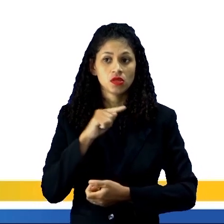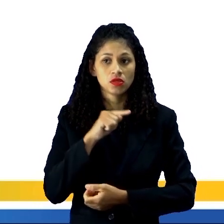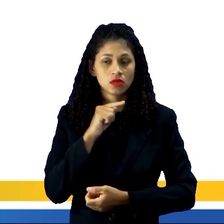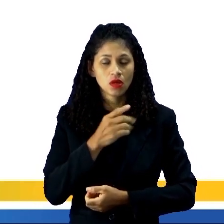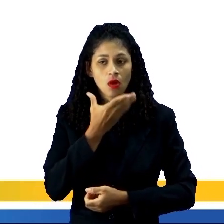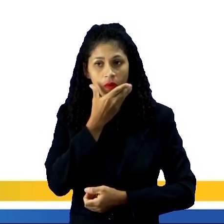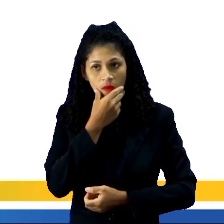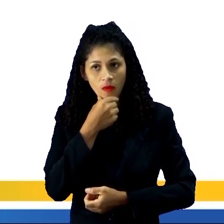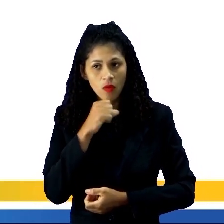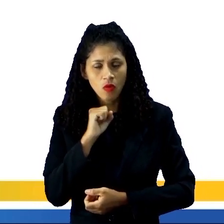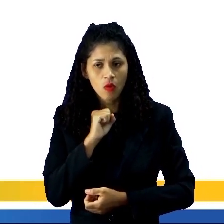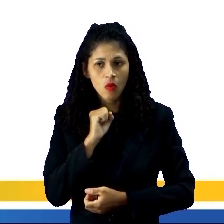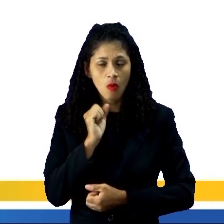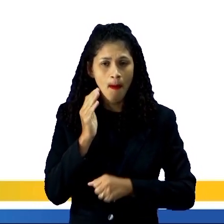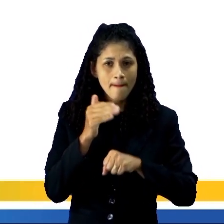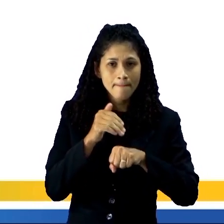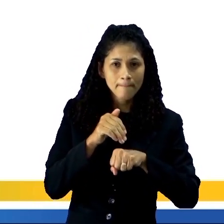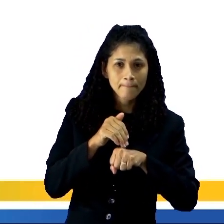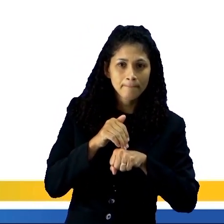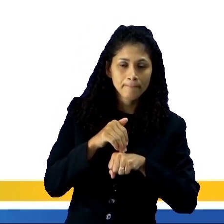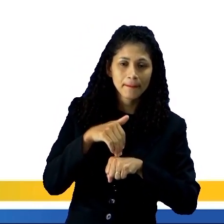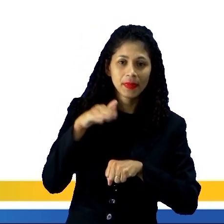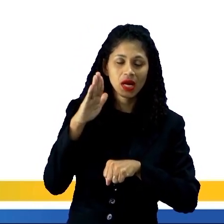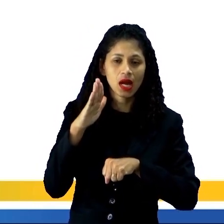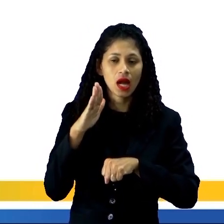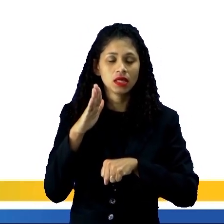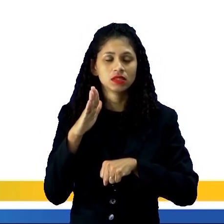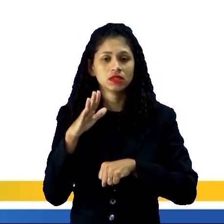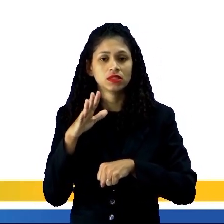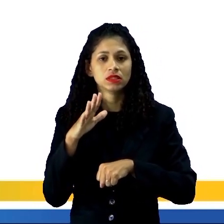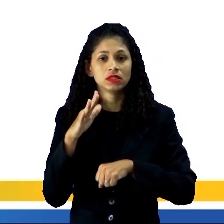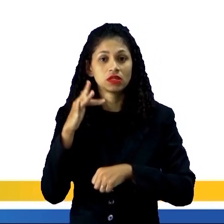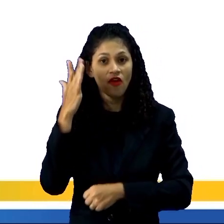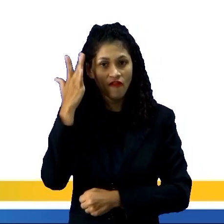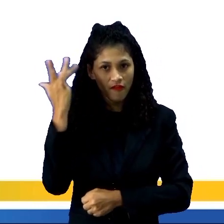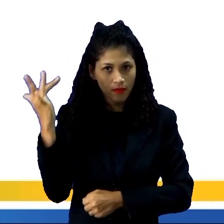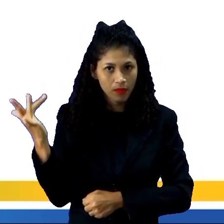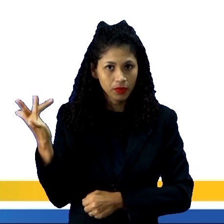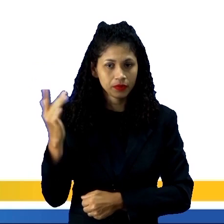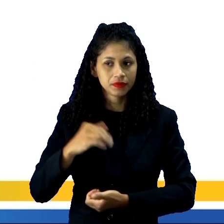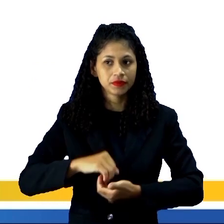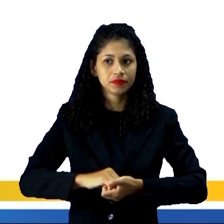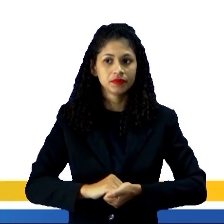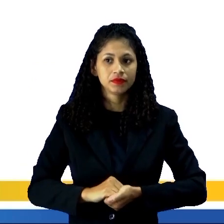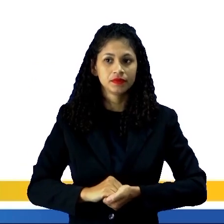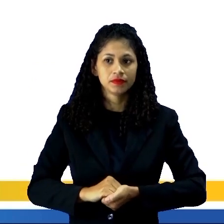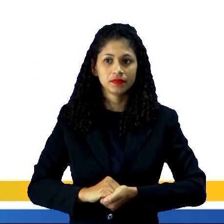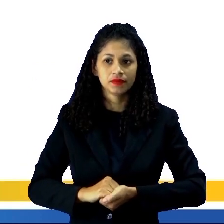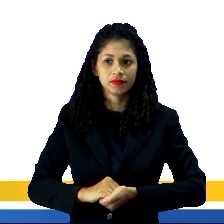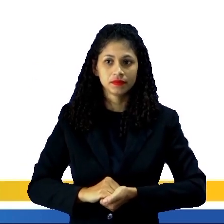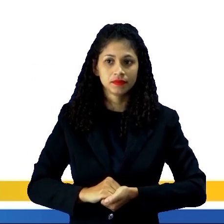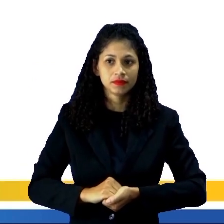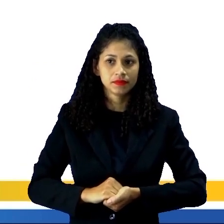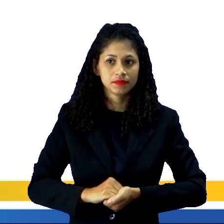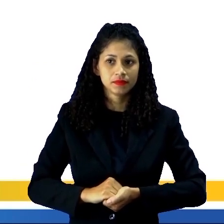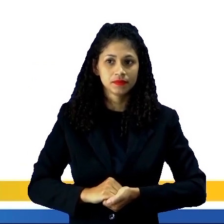homem mais, que é o autor mais famoso, William Shakespeare.